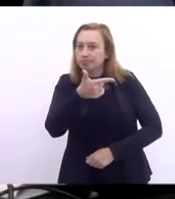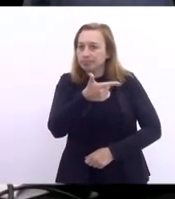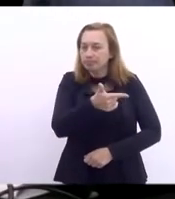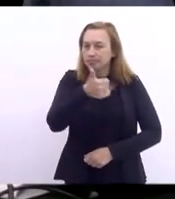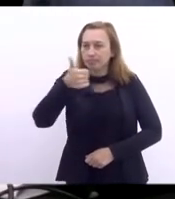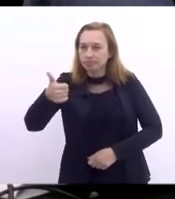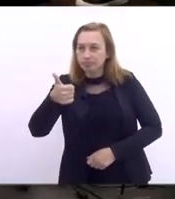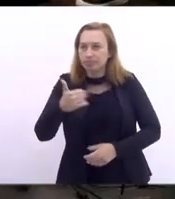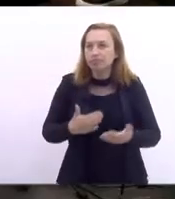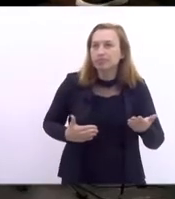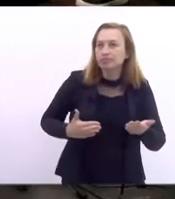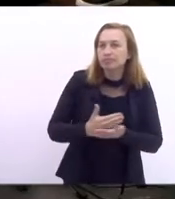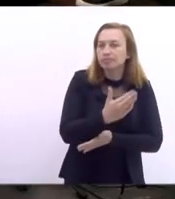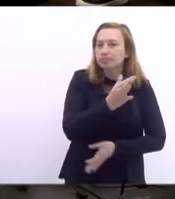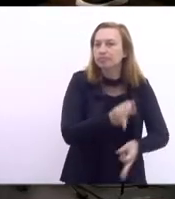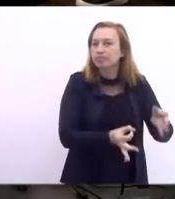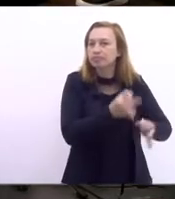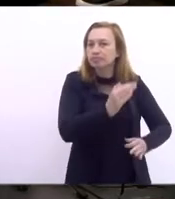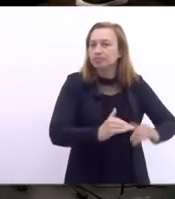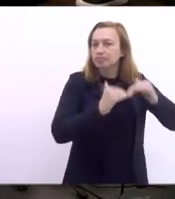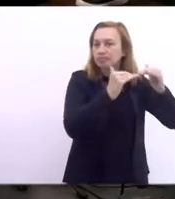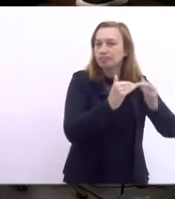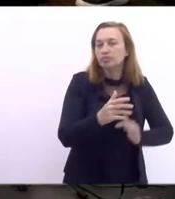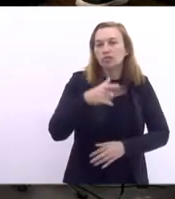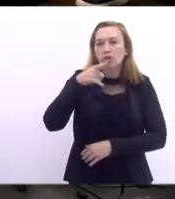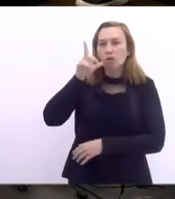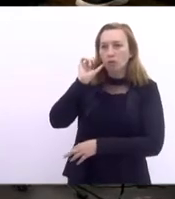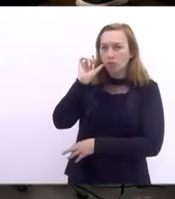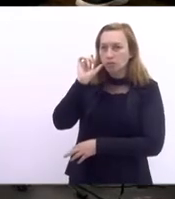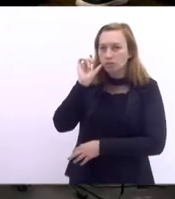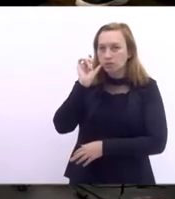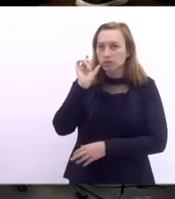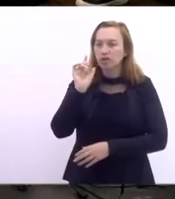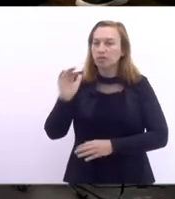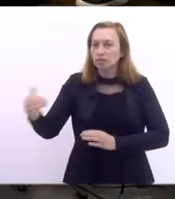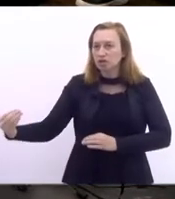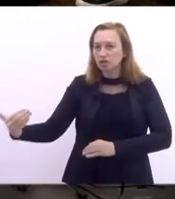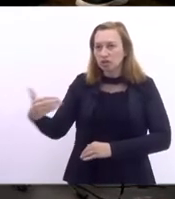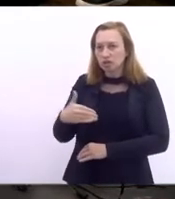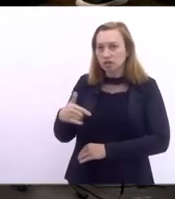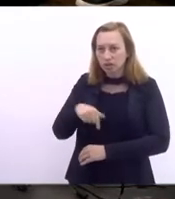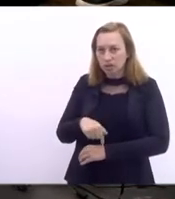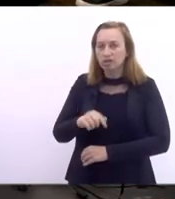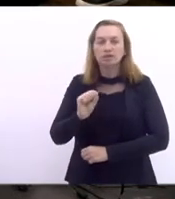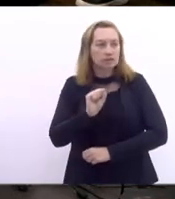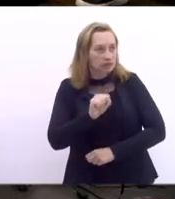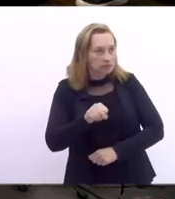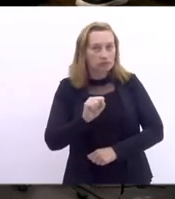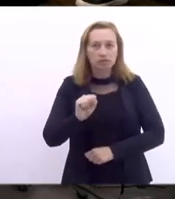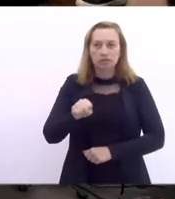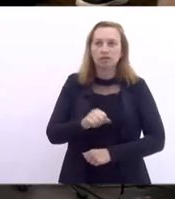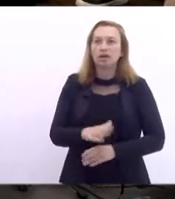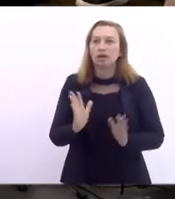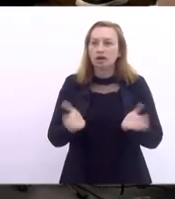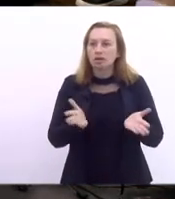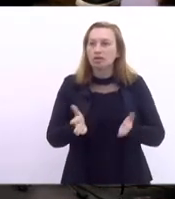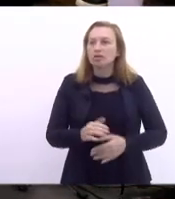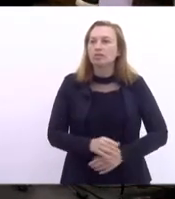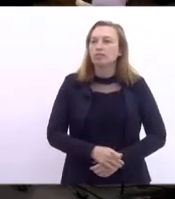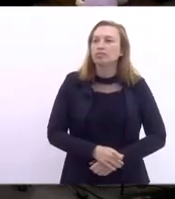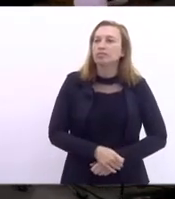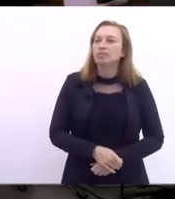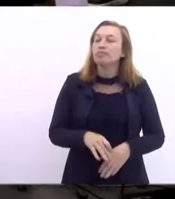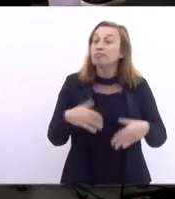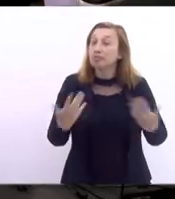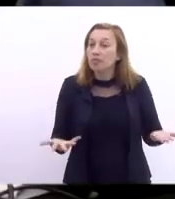foi aprovada no tribunal ontem então decaper tá chegando aqui é a agora é